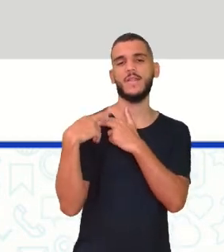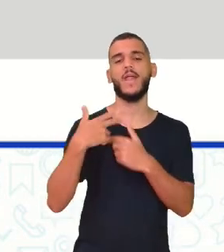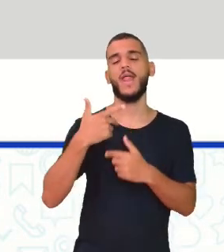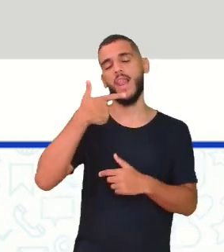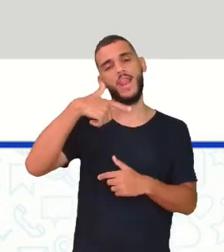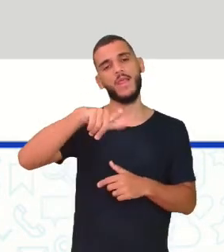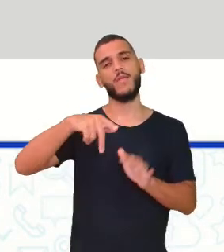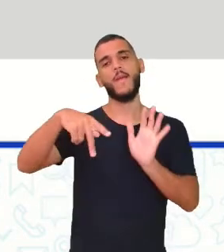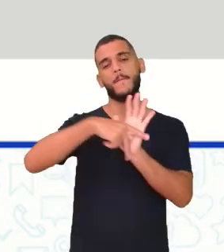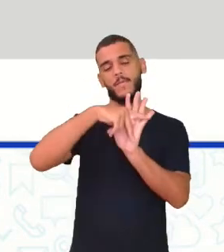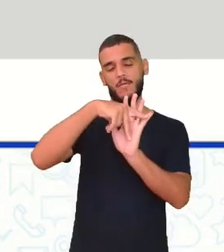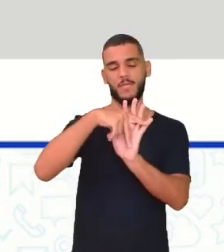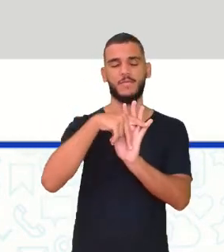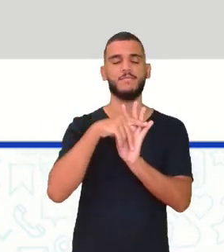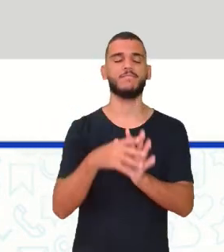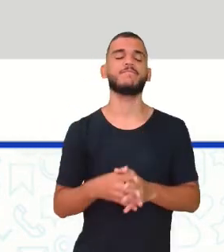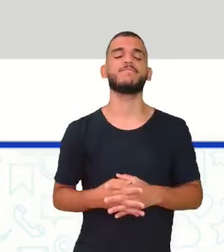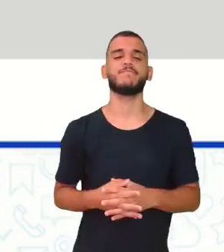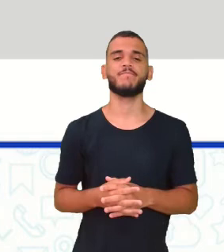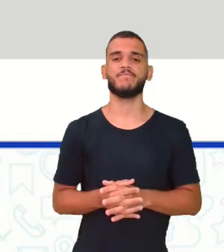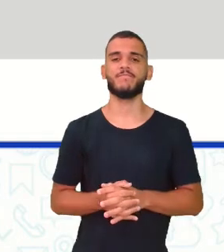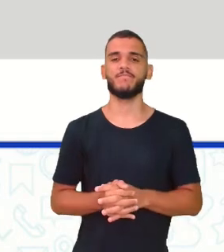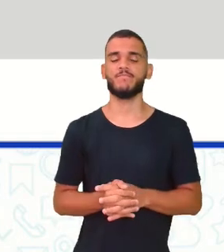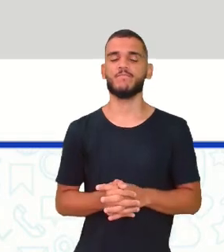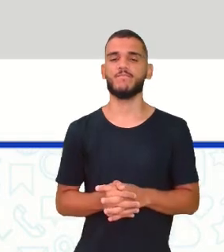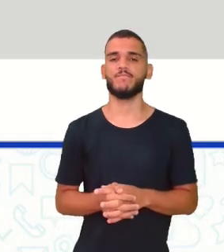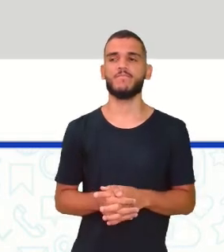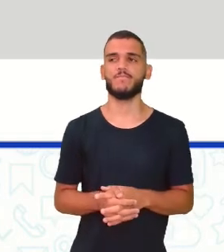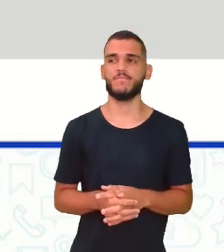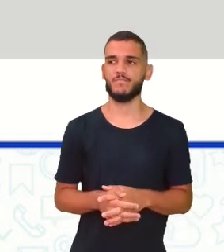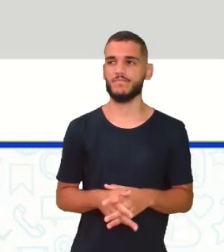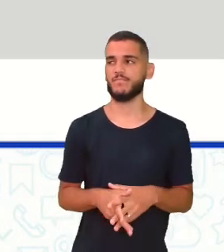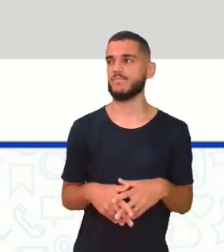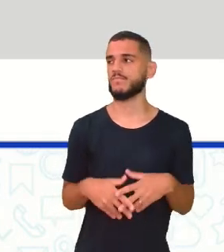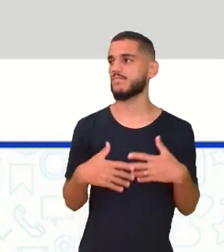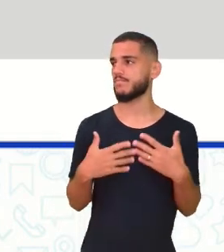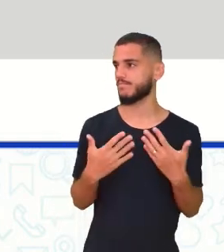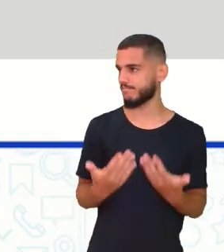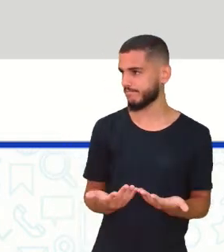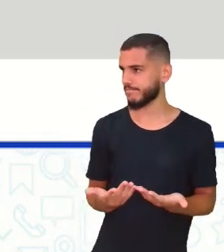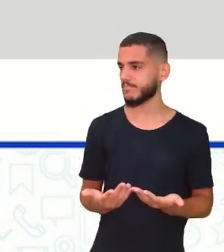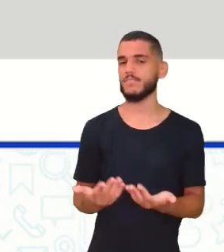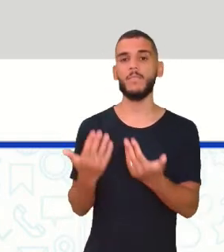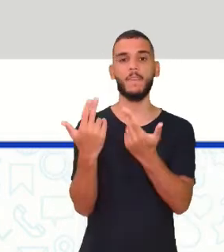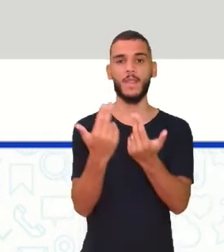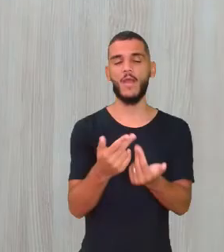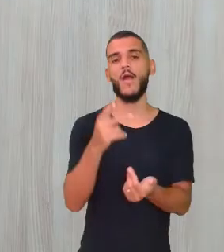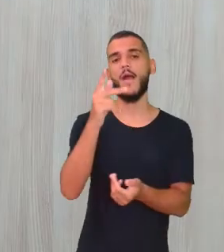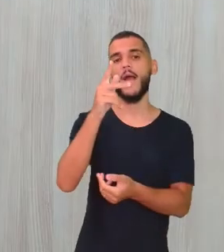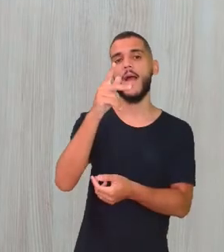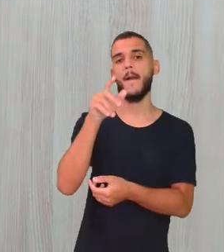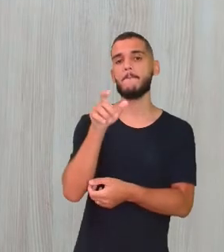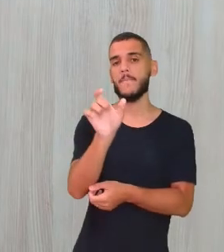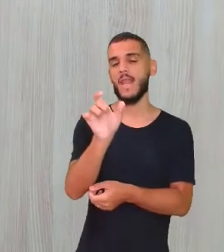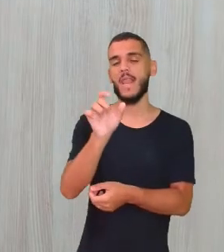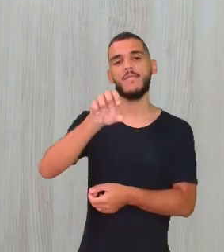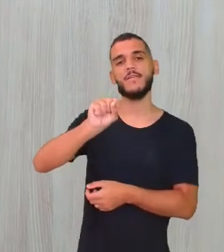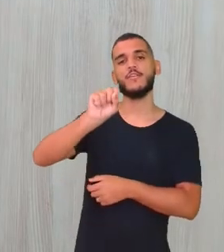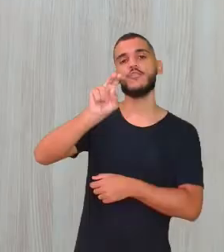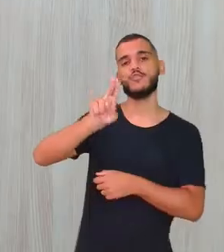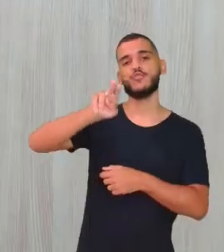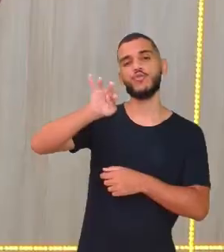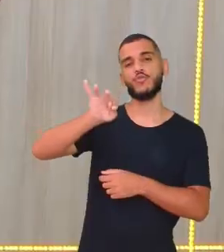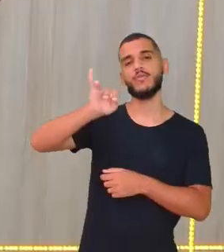qual acaba-se de ser inserido, não é? Então, Como é o caso da palavra sutiã, né? Que sutiã.